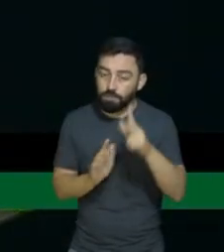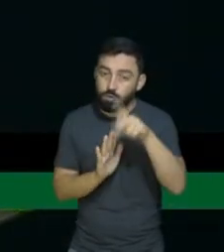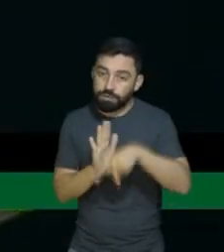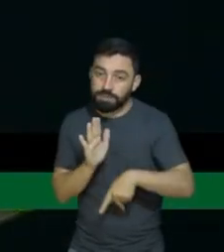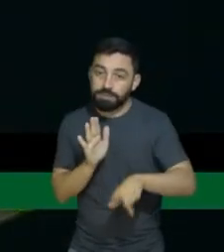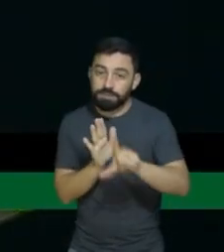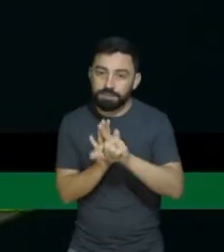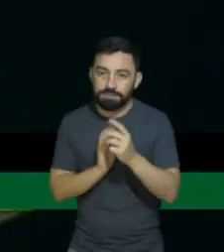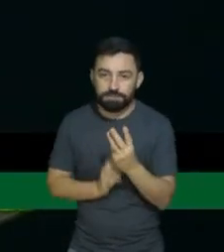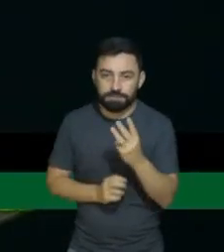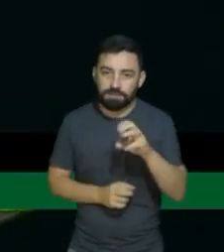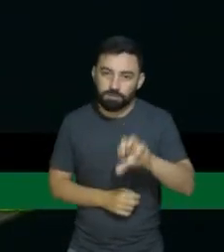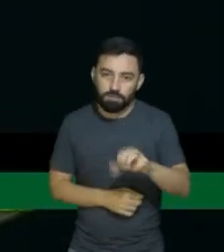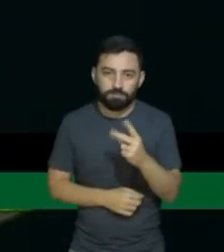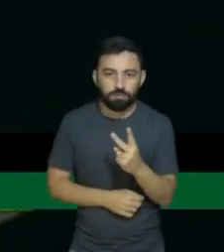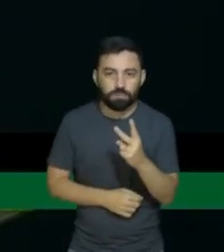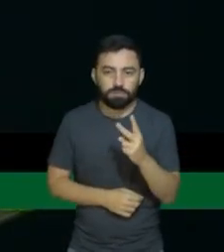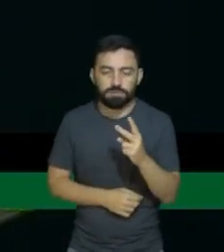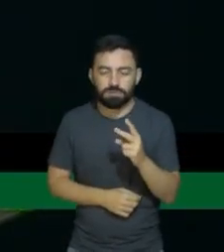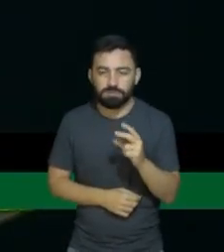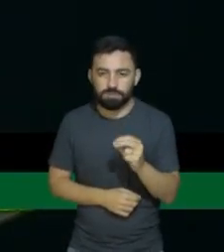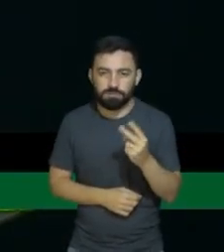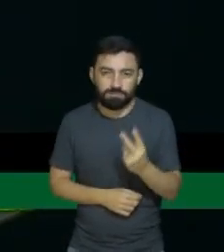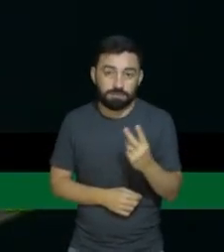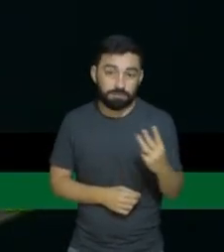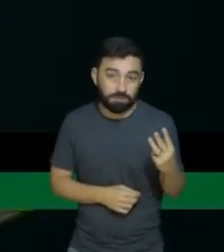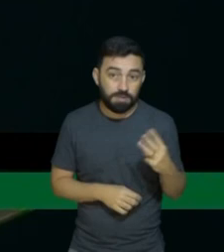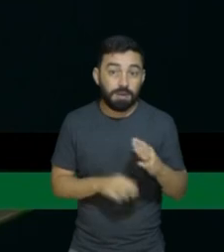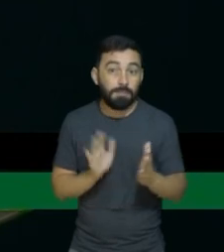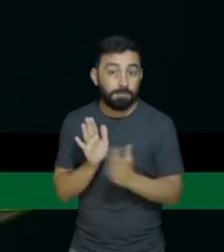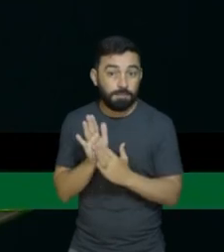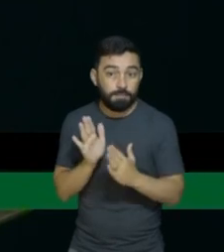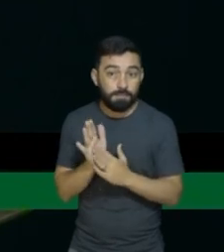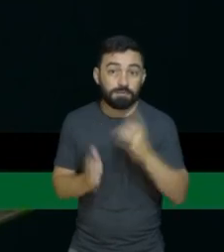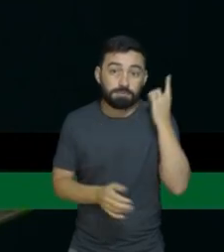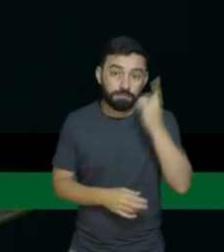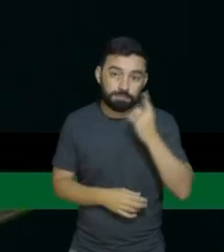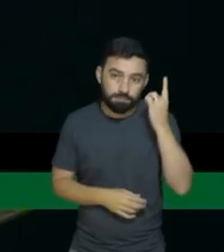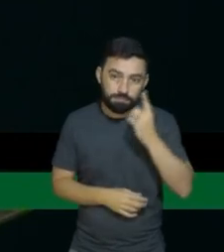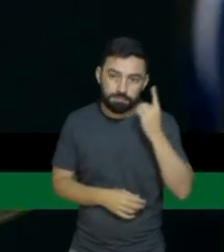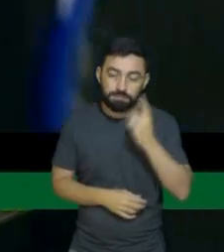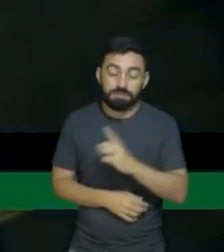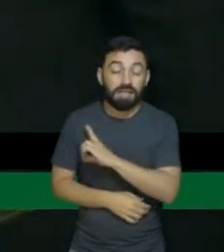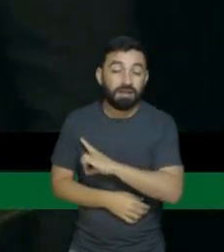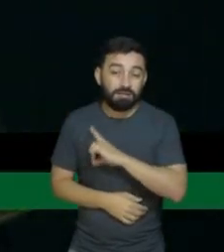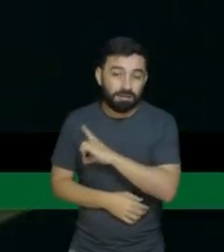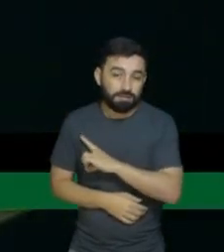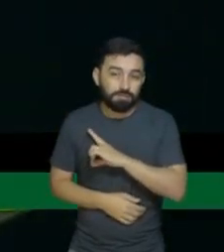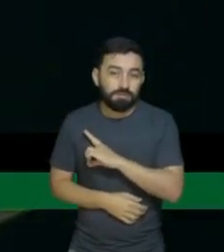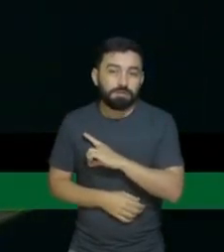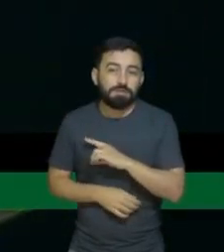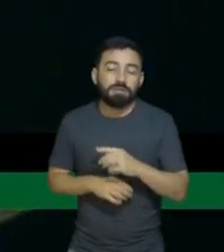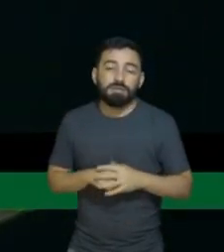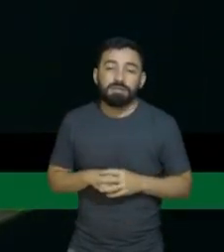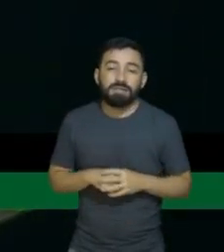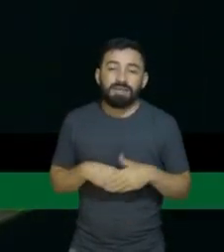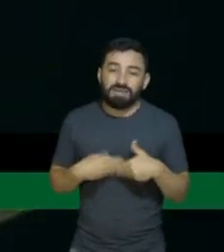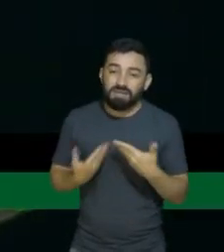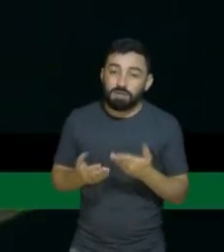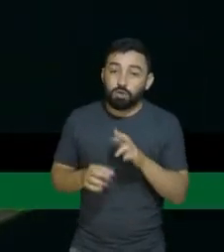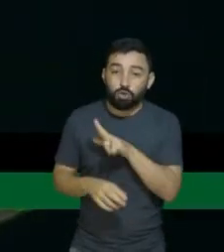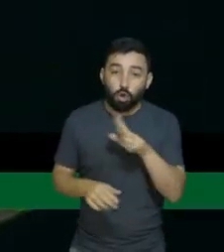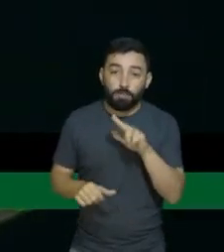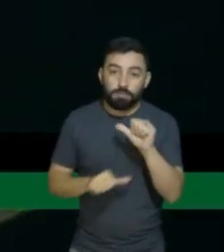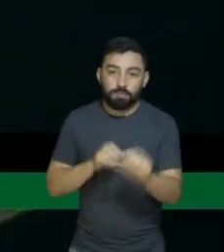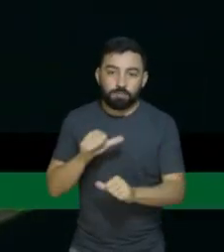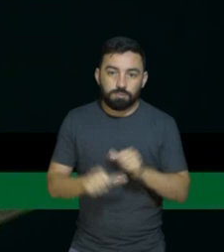lei 3923 proposto pelo Deputado delegado Egídio na mudança de nomenclatura da